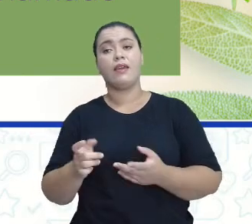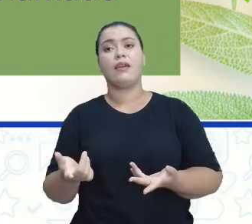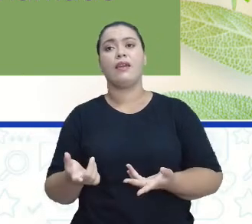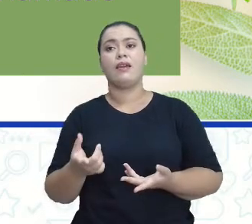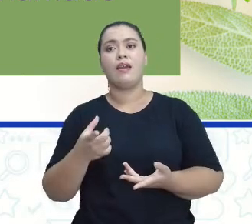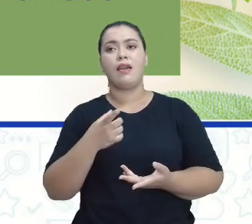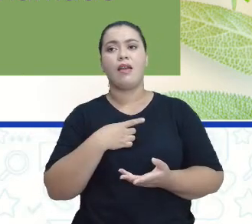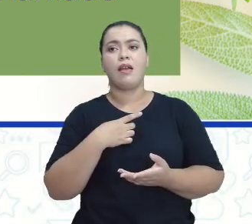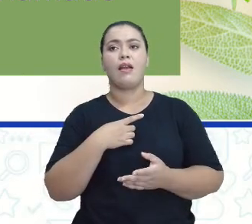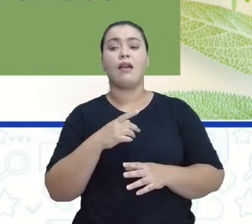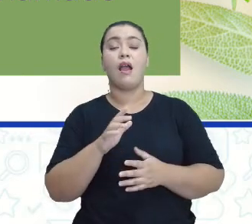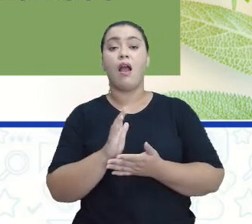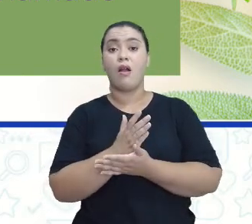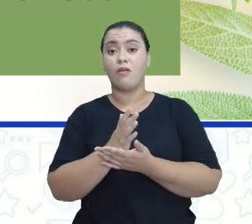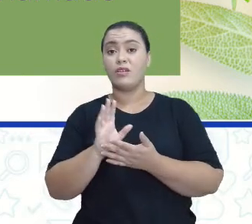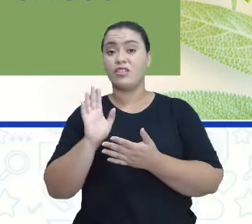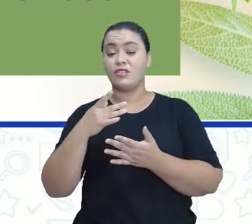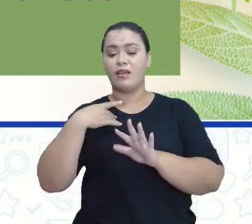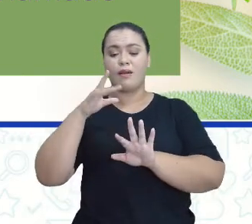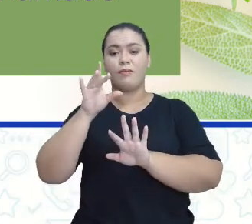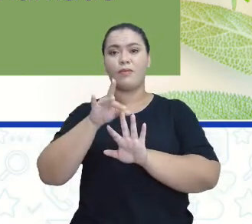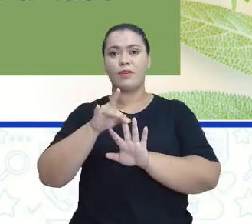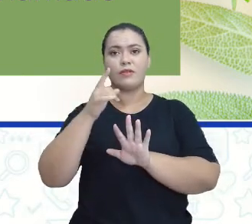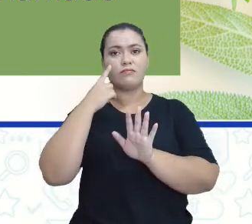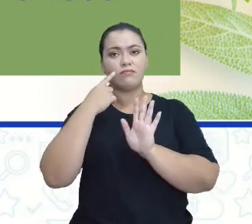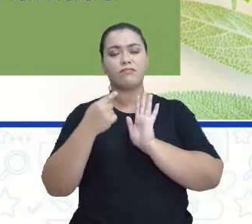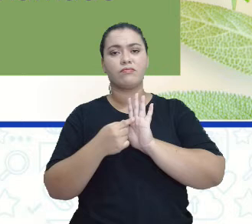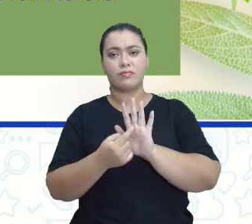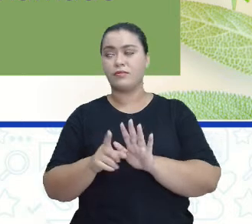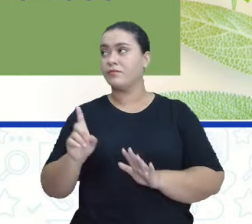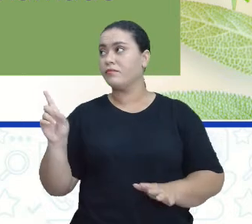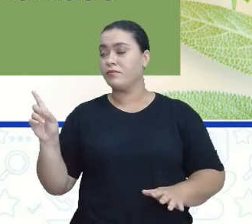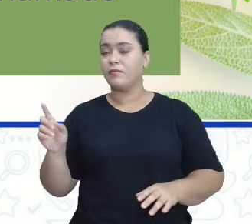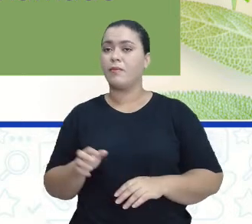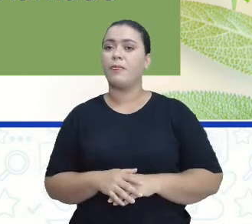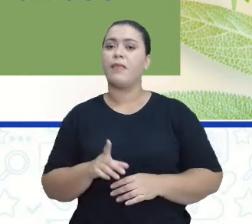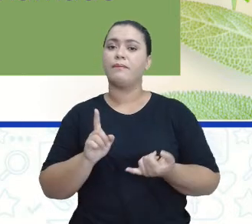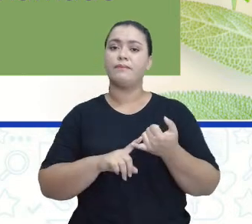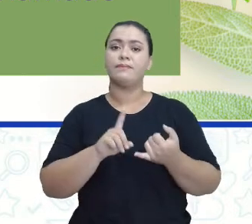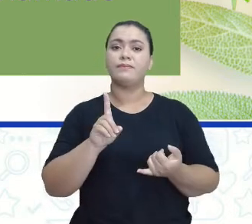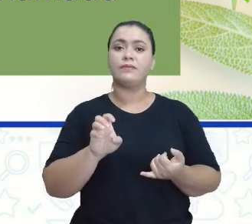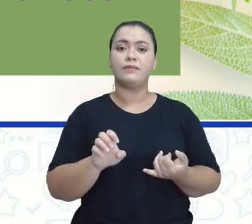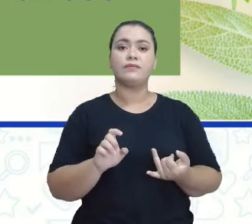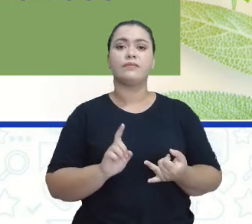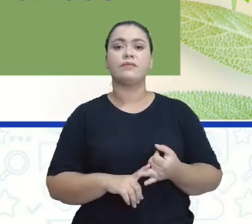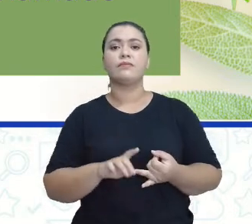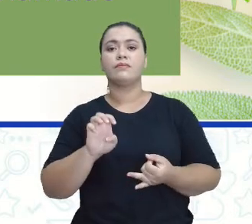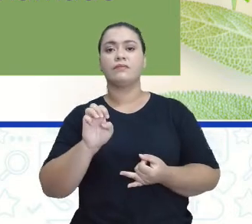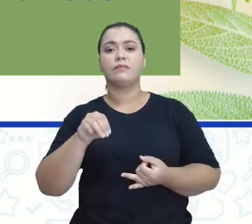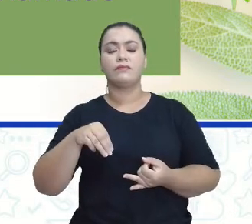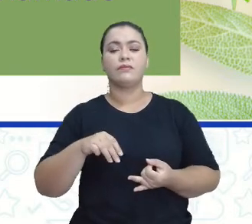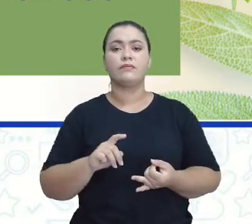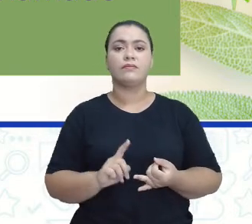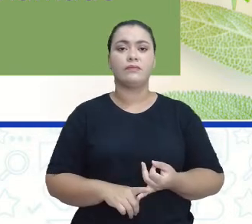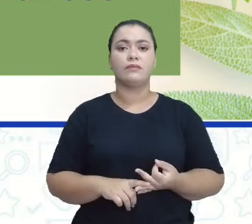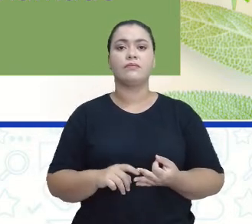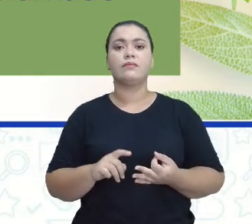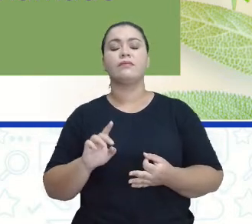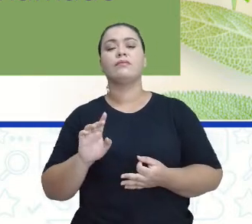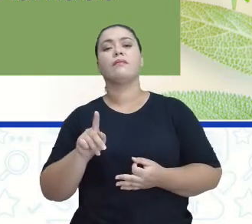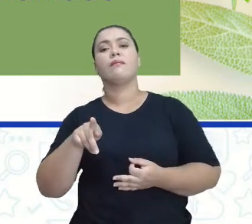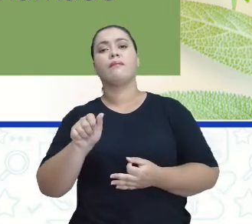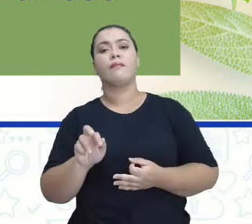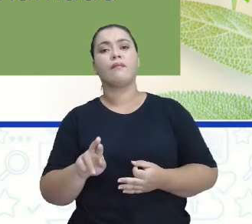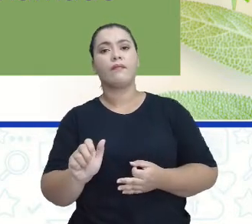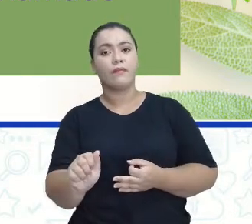já tem marcado as preposições. A preposição de, a preposição em, a preposição